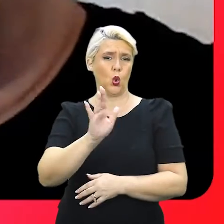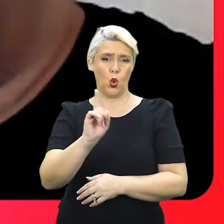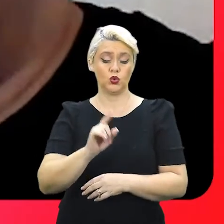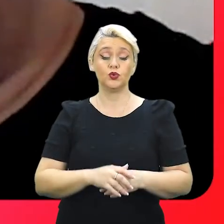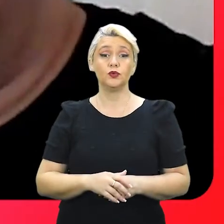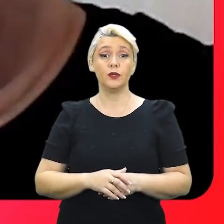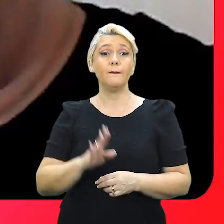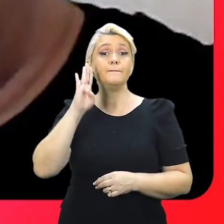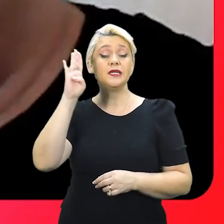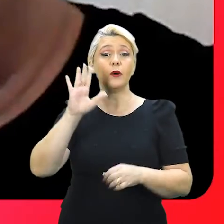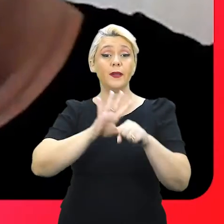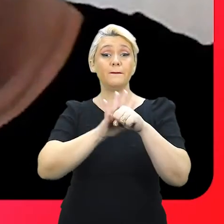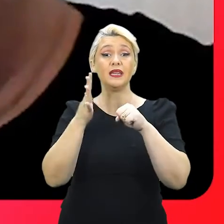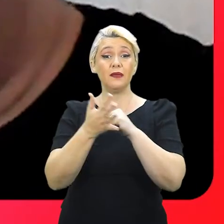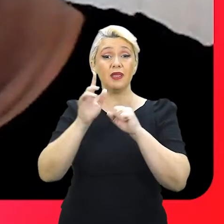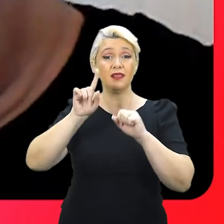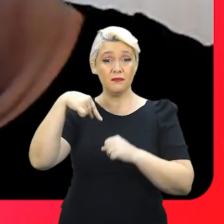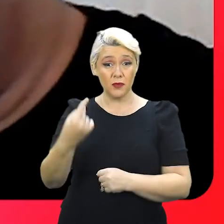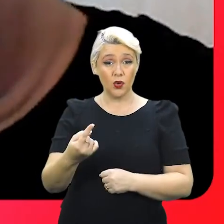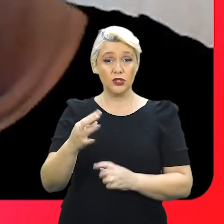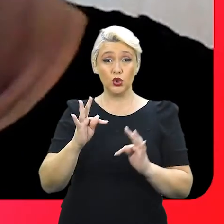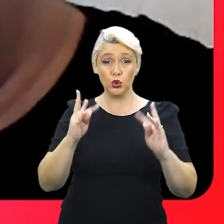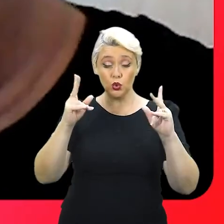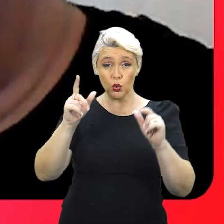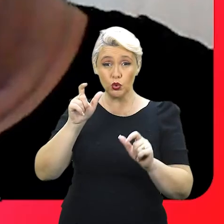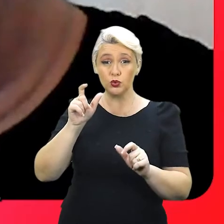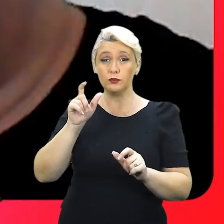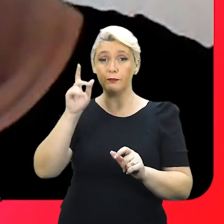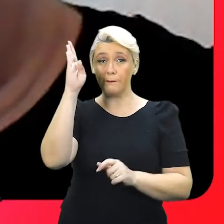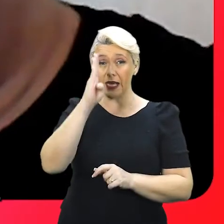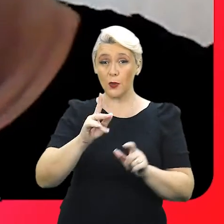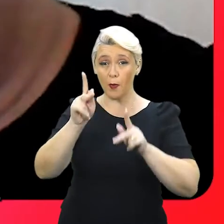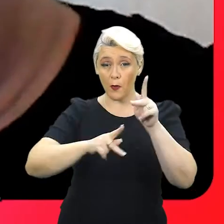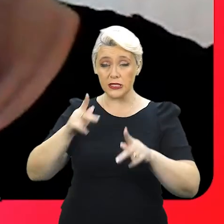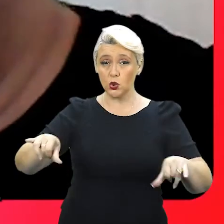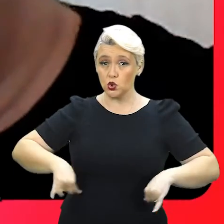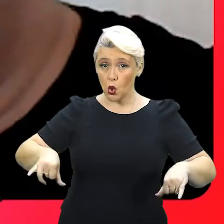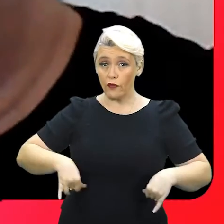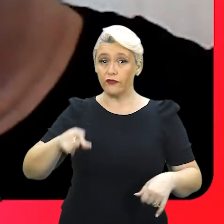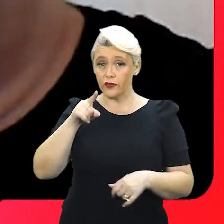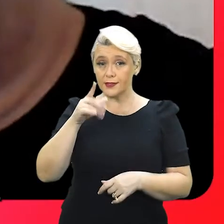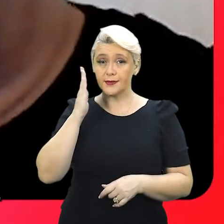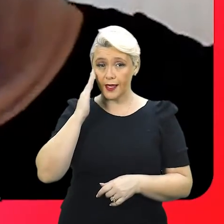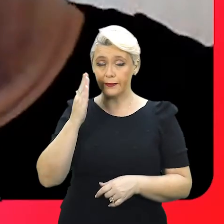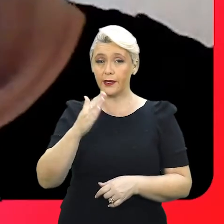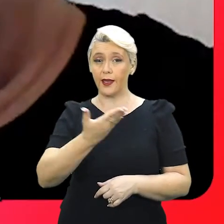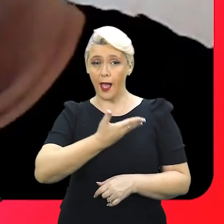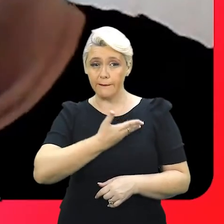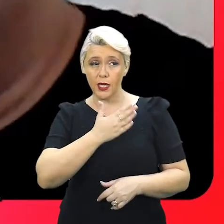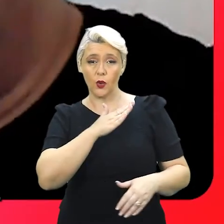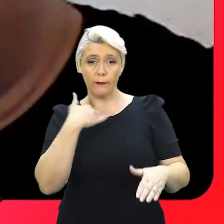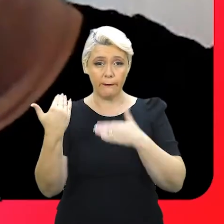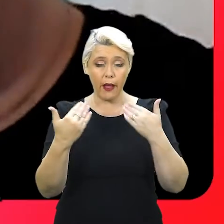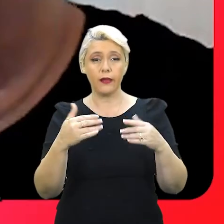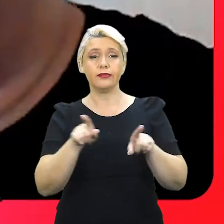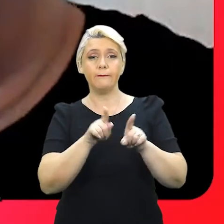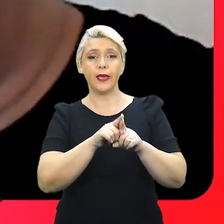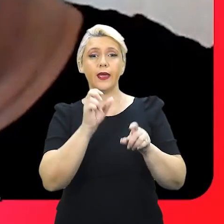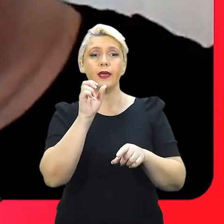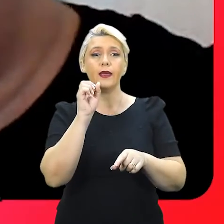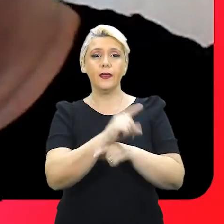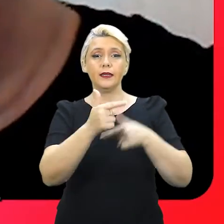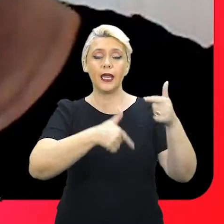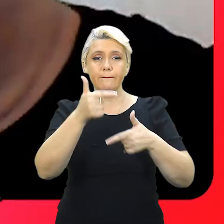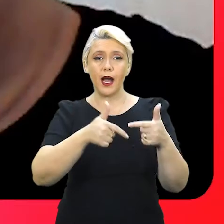Principalmente depois da pandemia, de tudo que o brasileiro está passando, você vê tantos amigos perdendo emprego,